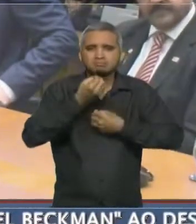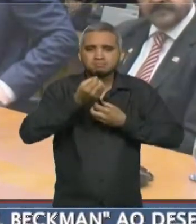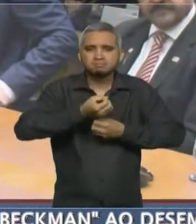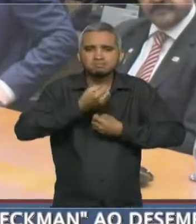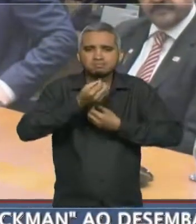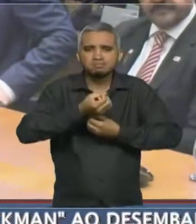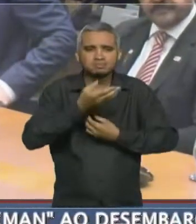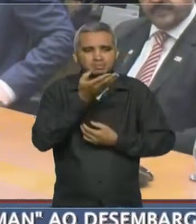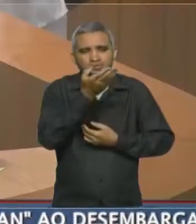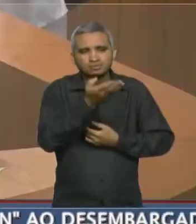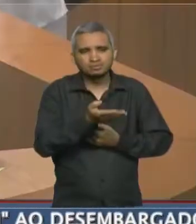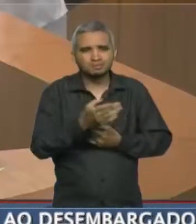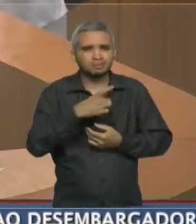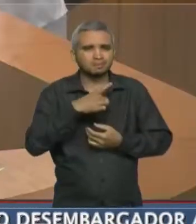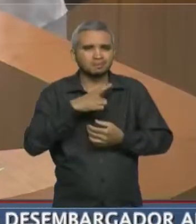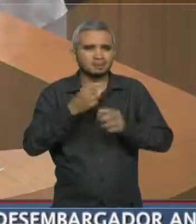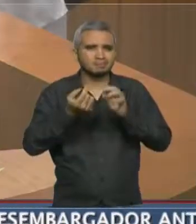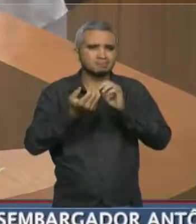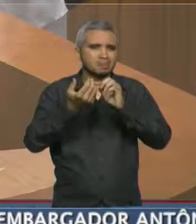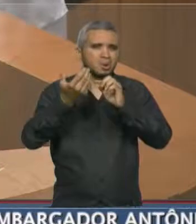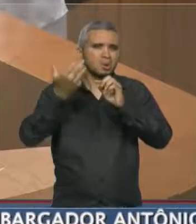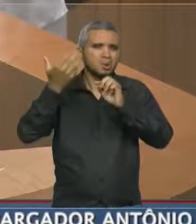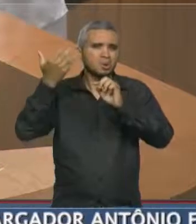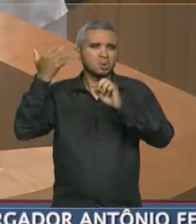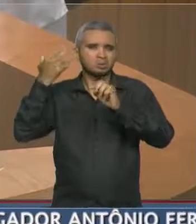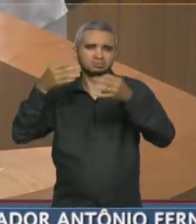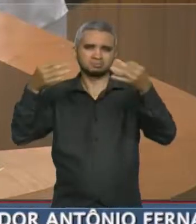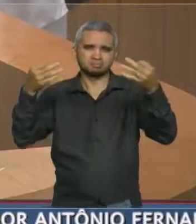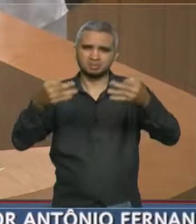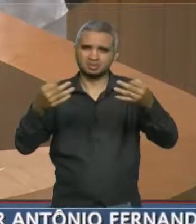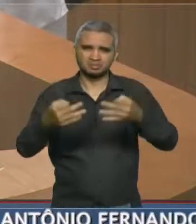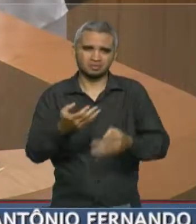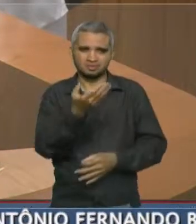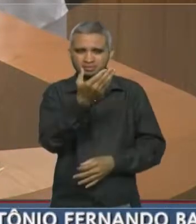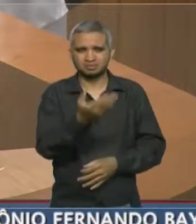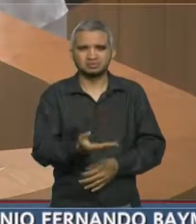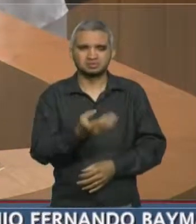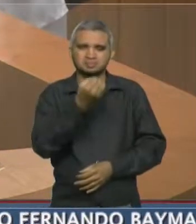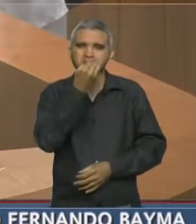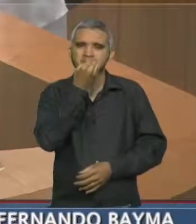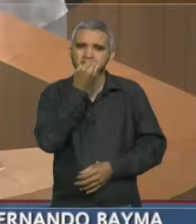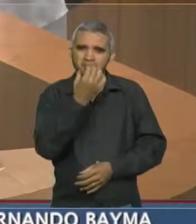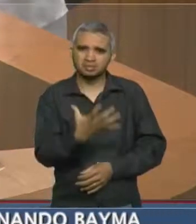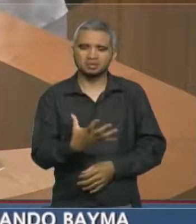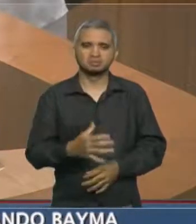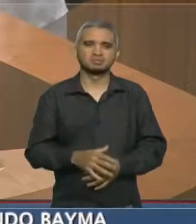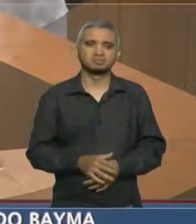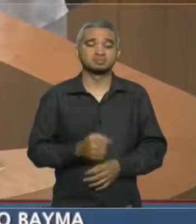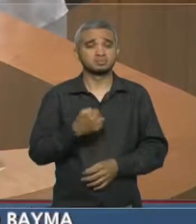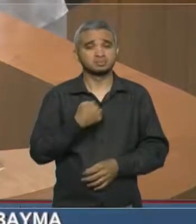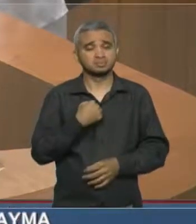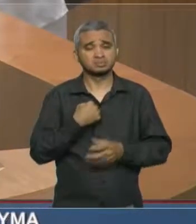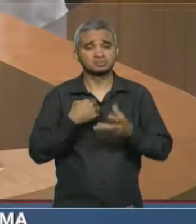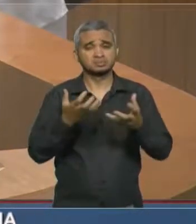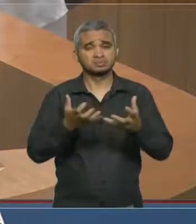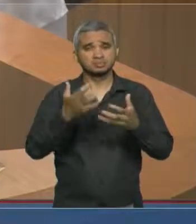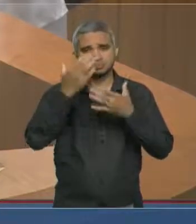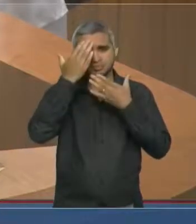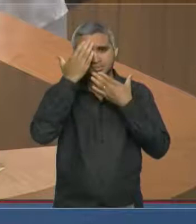Vossa Excelência é uma pessoa do bem, maravilhosa. Eu devo, então, agradecer,